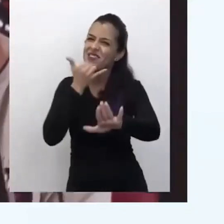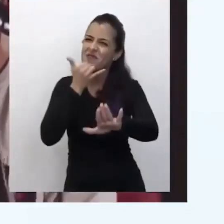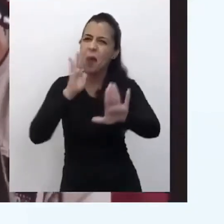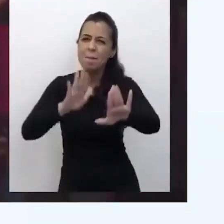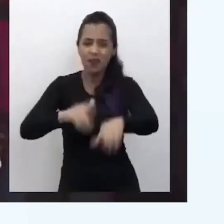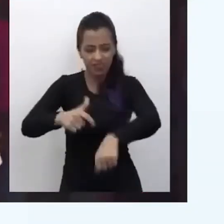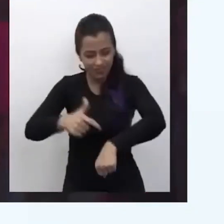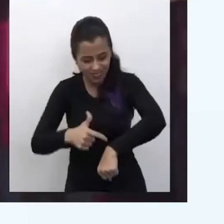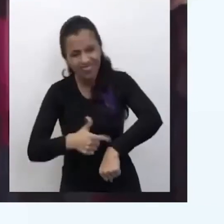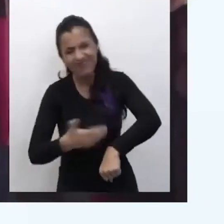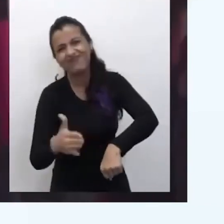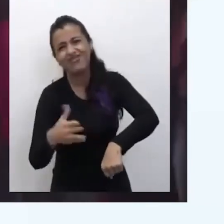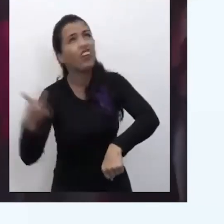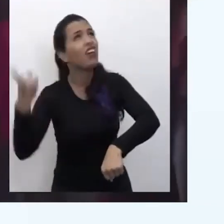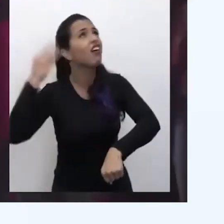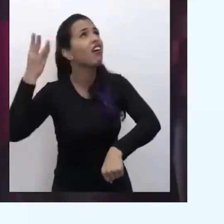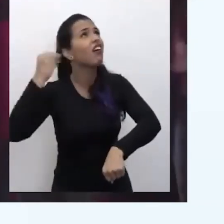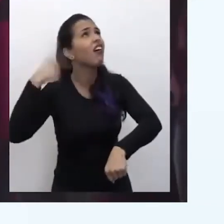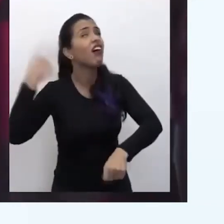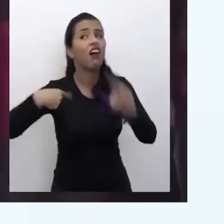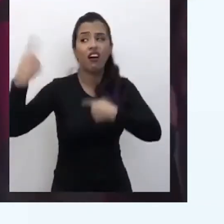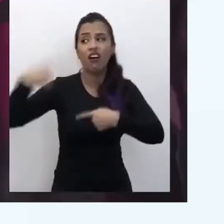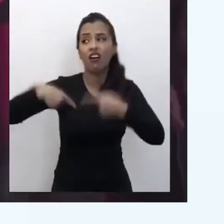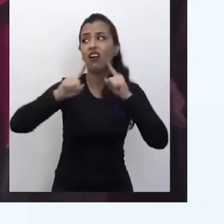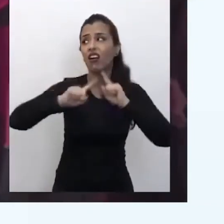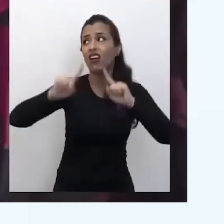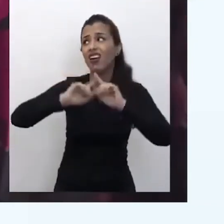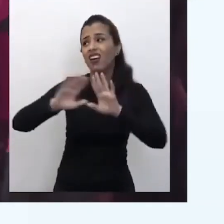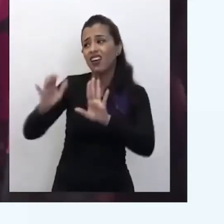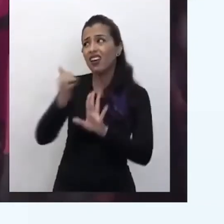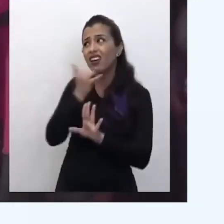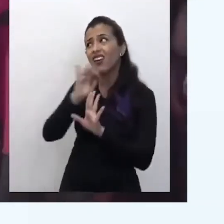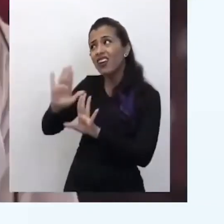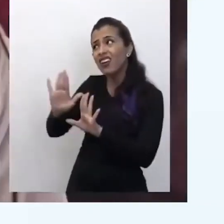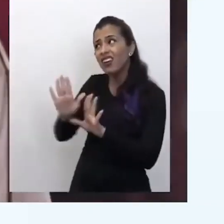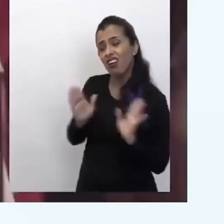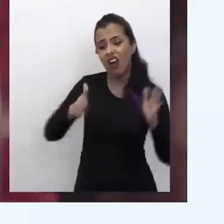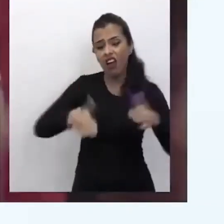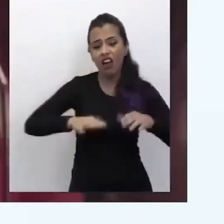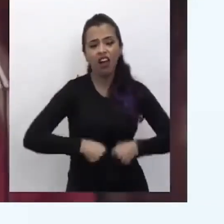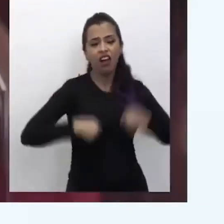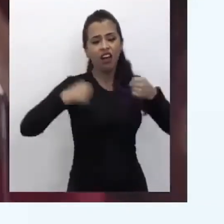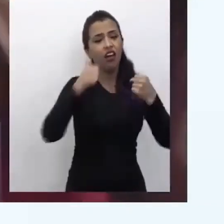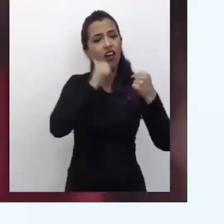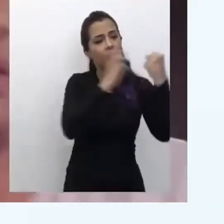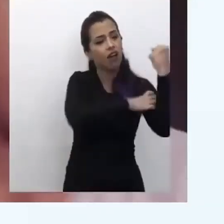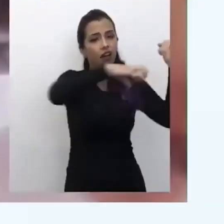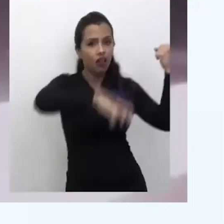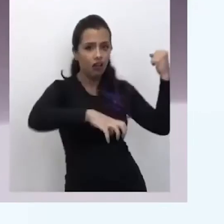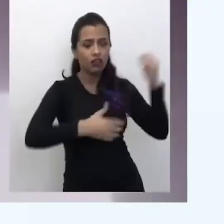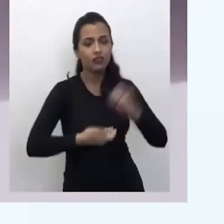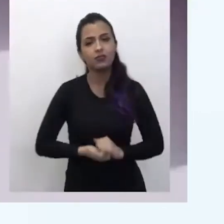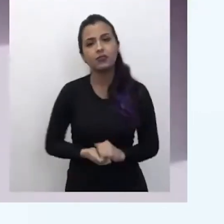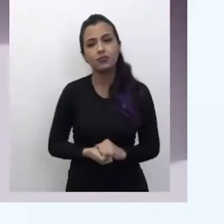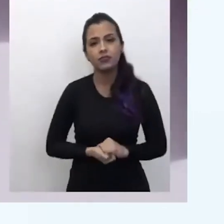sem tempo de ficar escutando vocês reclamando, é que a gente tá mais ocupada se fortalecendo e nos empoderando, poucas.